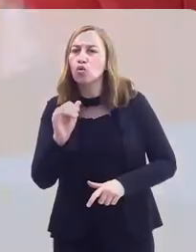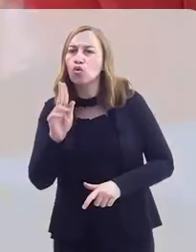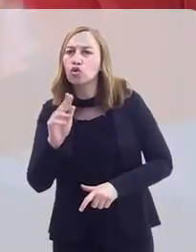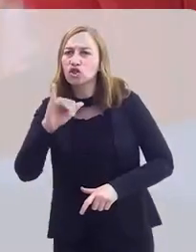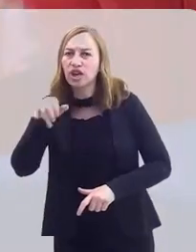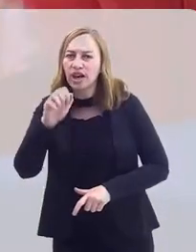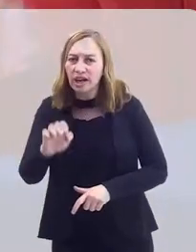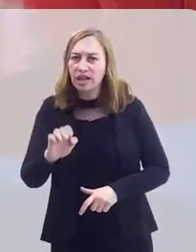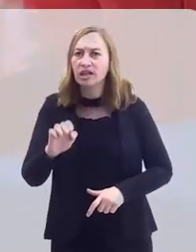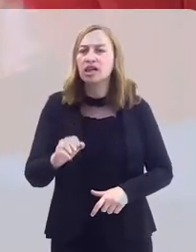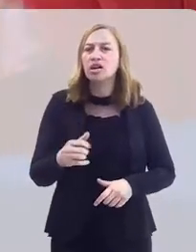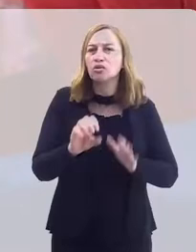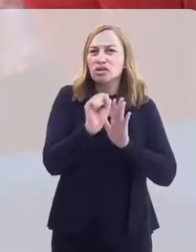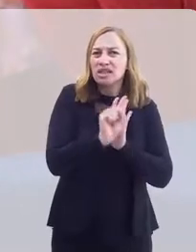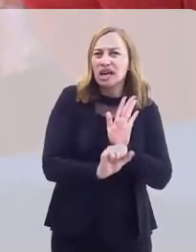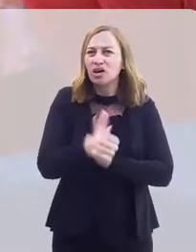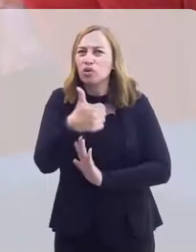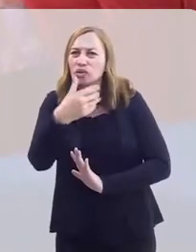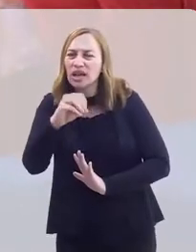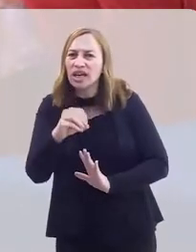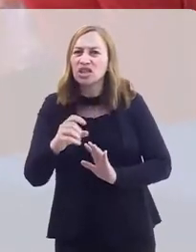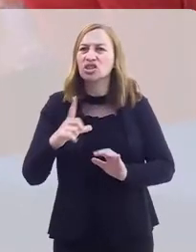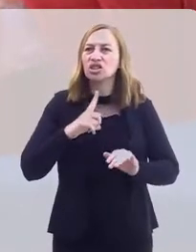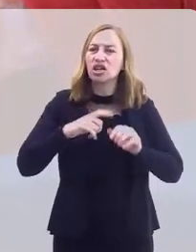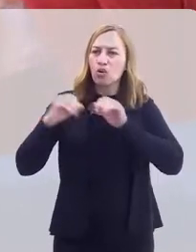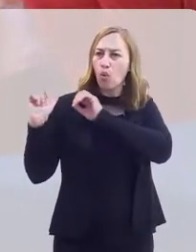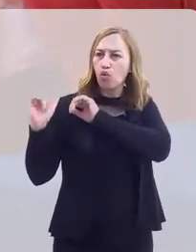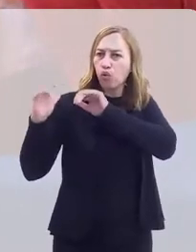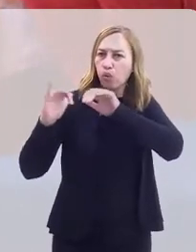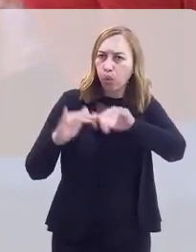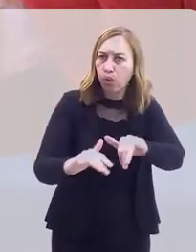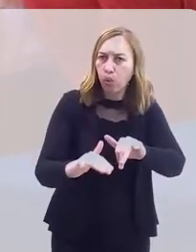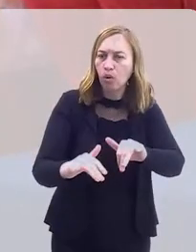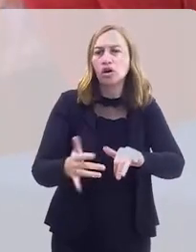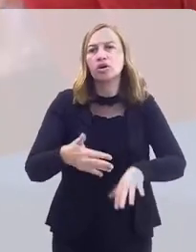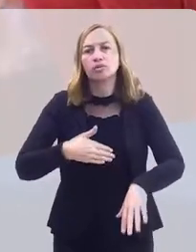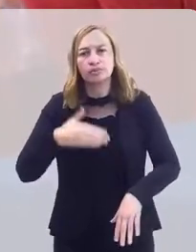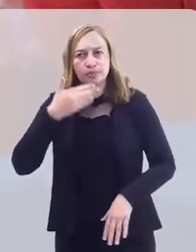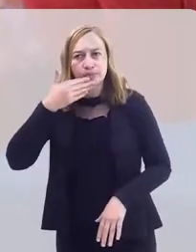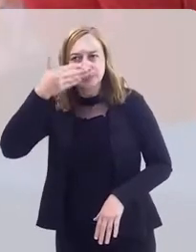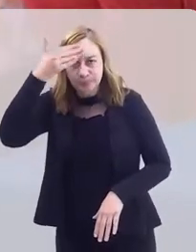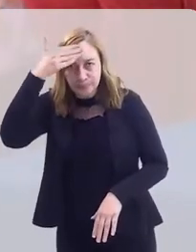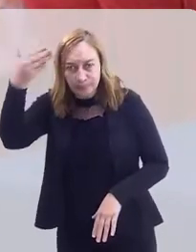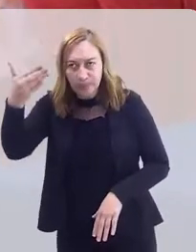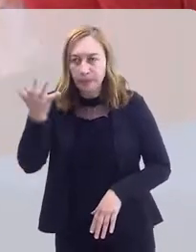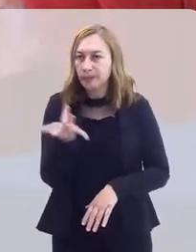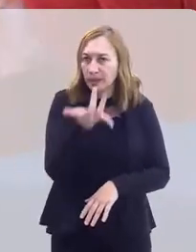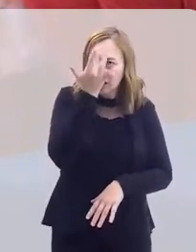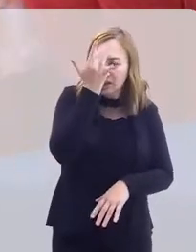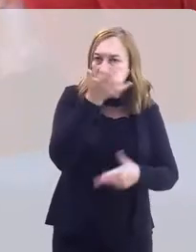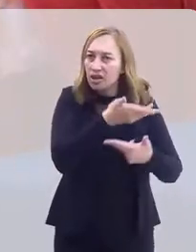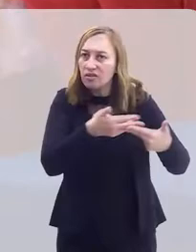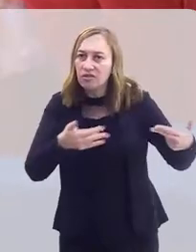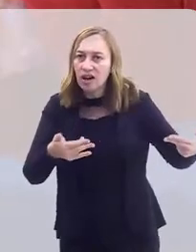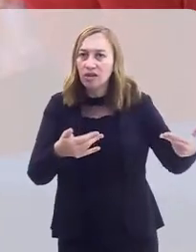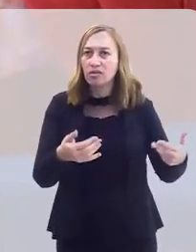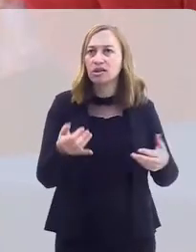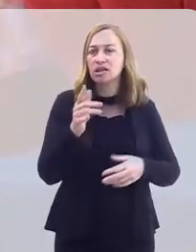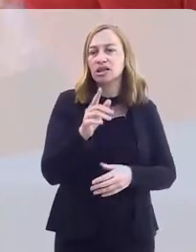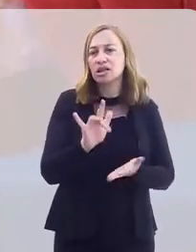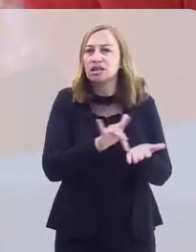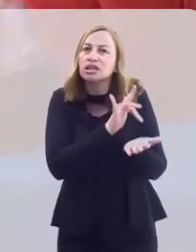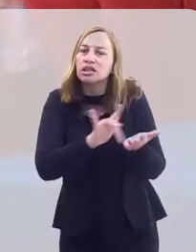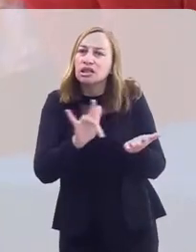E no século X, né, teve a invasão dos muçulmanos na Índia. E muitos ciganos foram